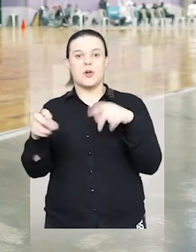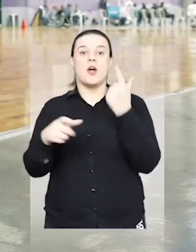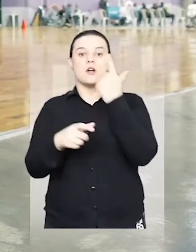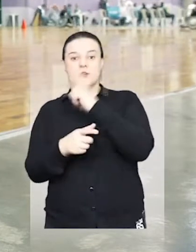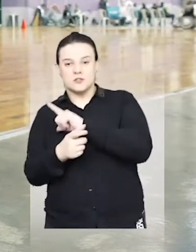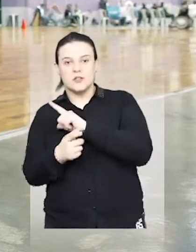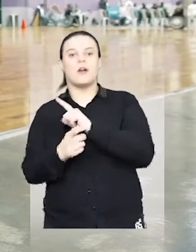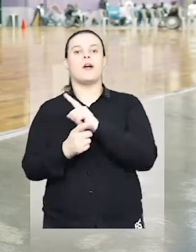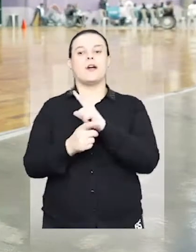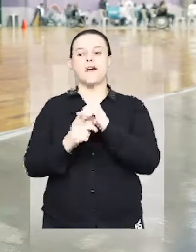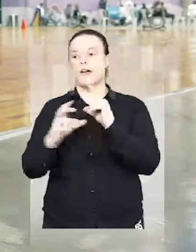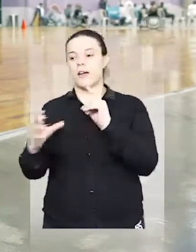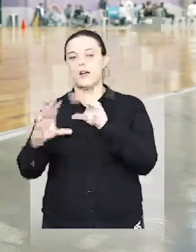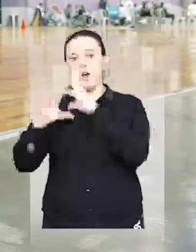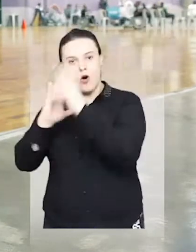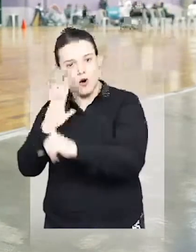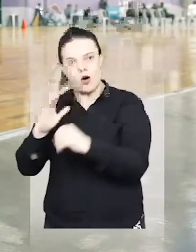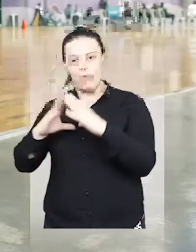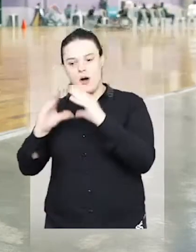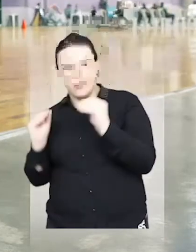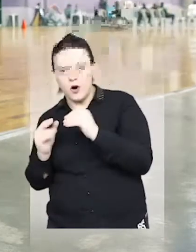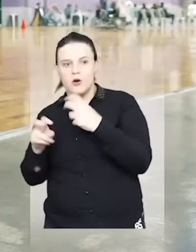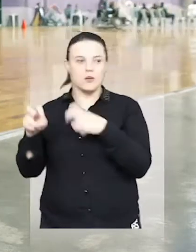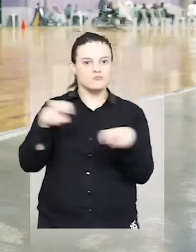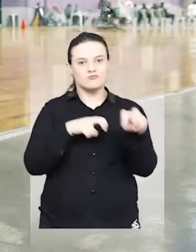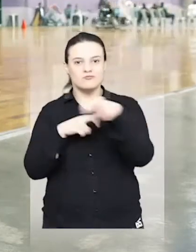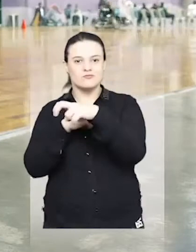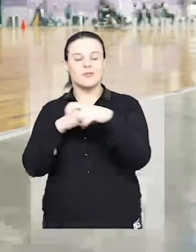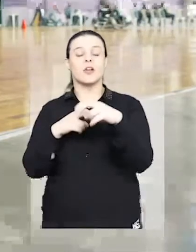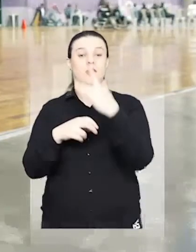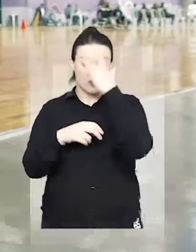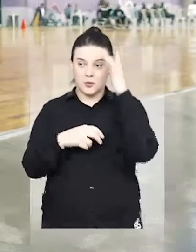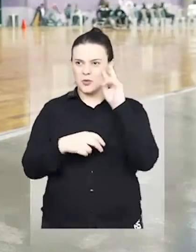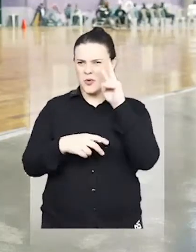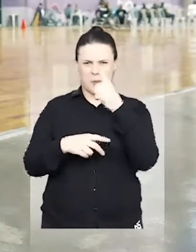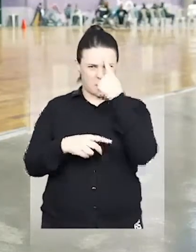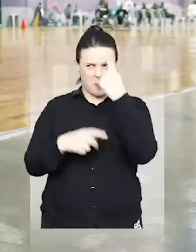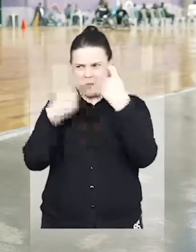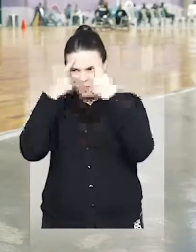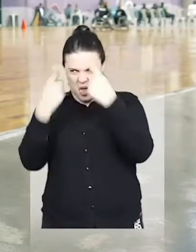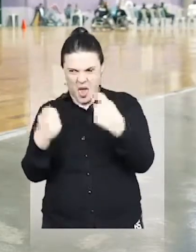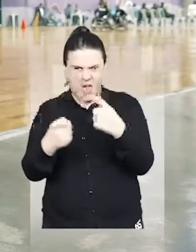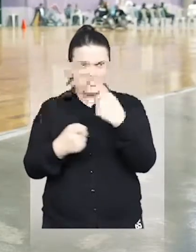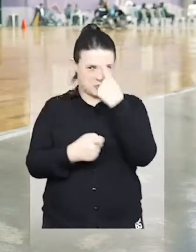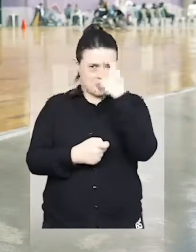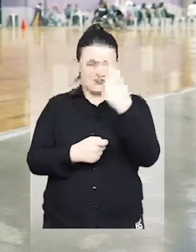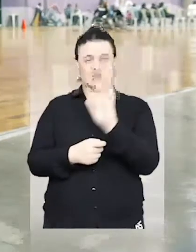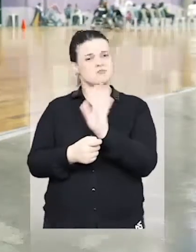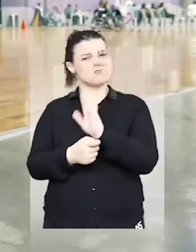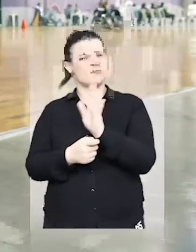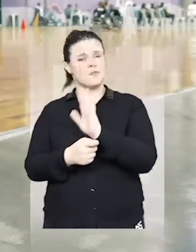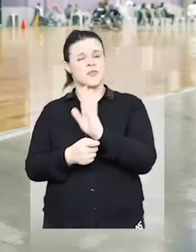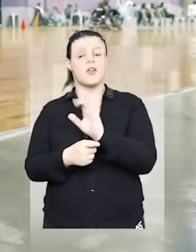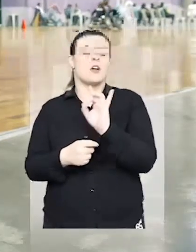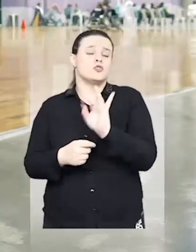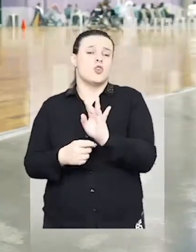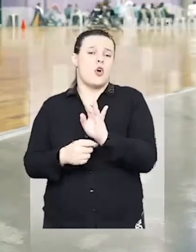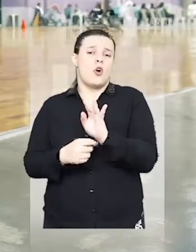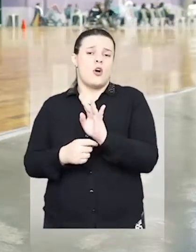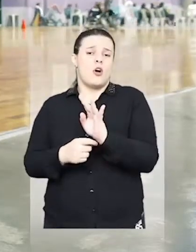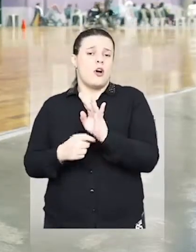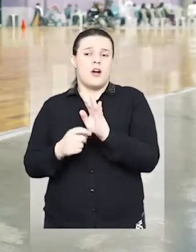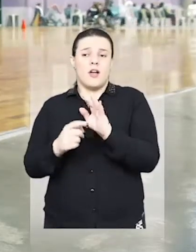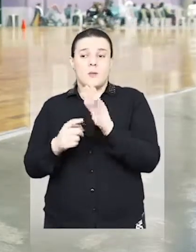consegue um turnover, consegue a posse de bola, então o que o pessoal vê como agressividade e não é